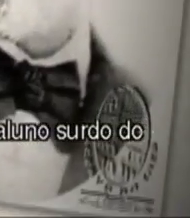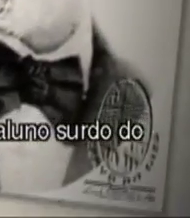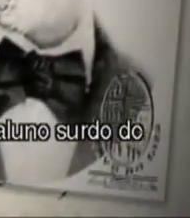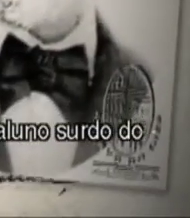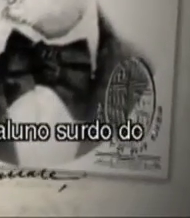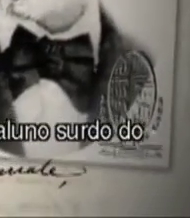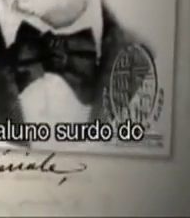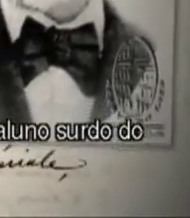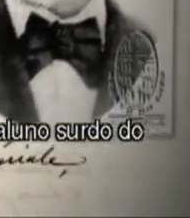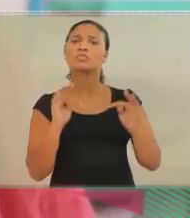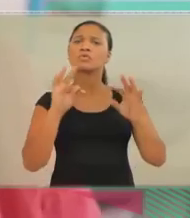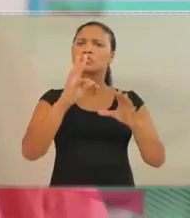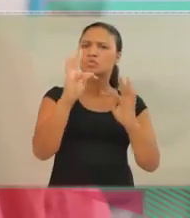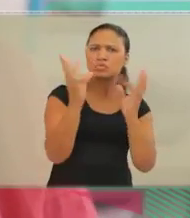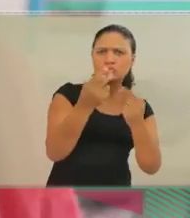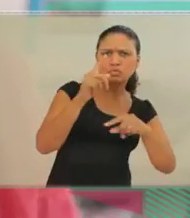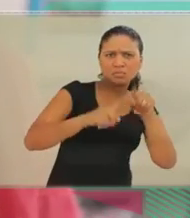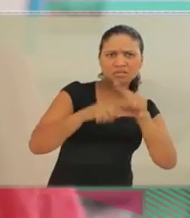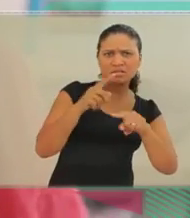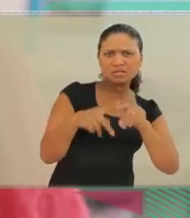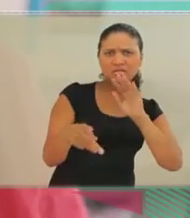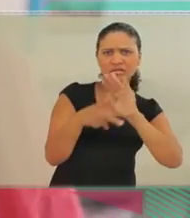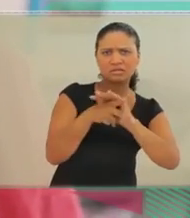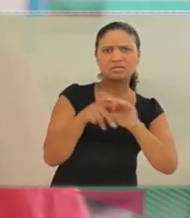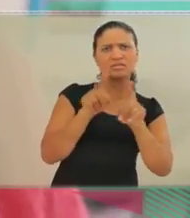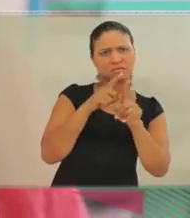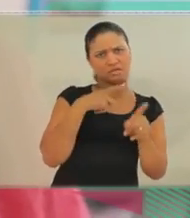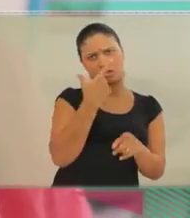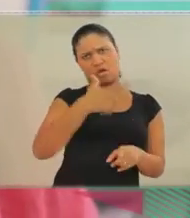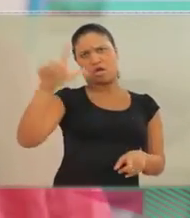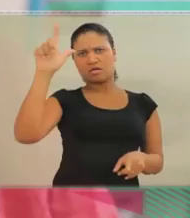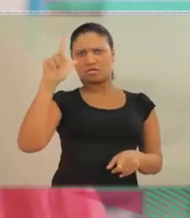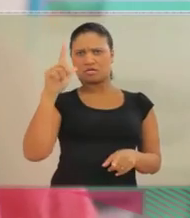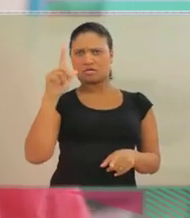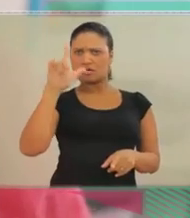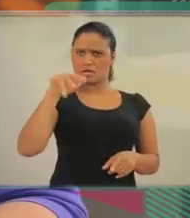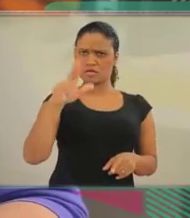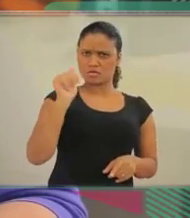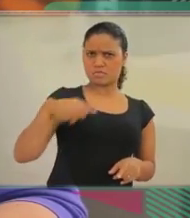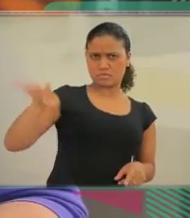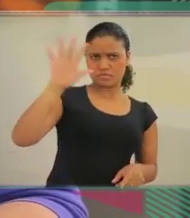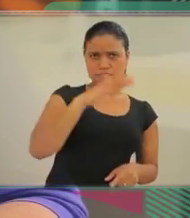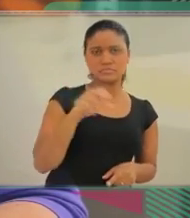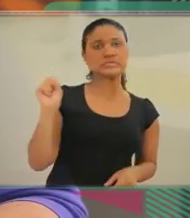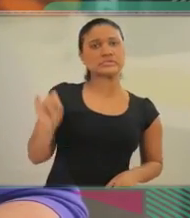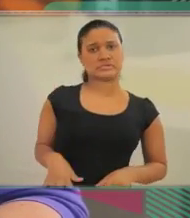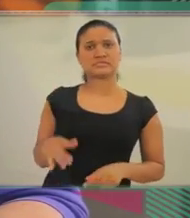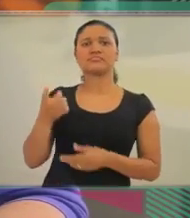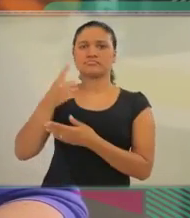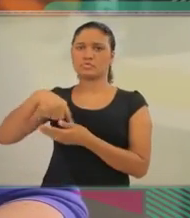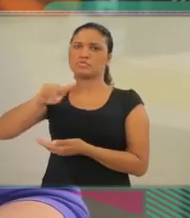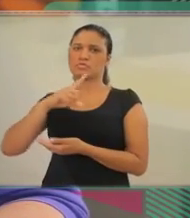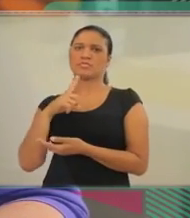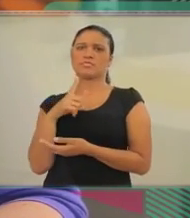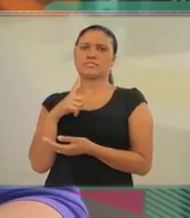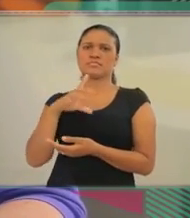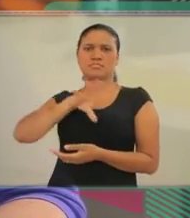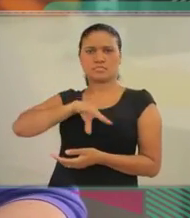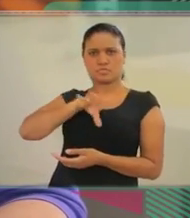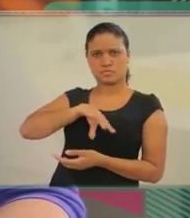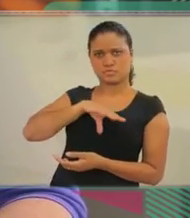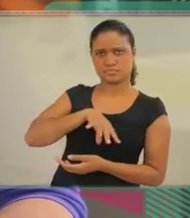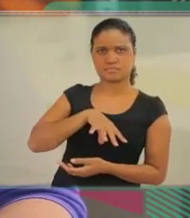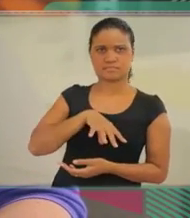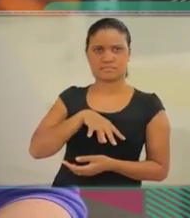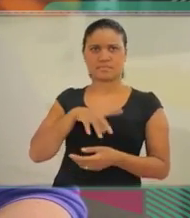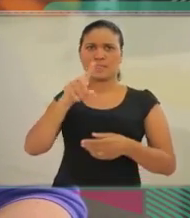do Instituto Nacional de Paris. E todo esse material está disponível também em outras línguas, né? Sim, se nós fizermos só em português, nós não vamos